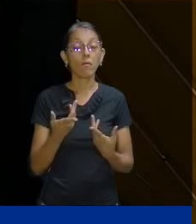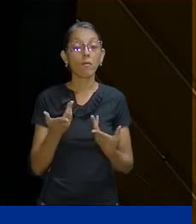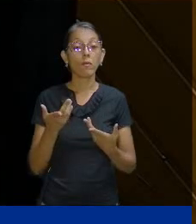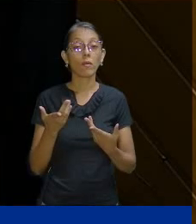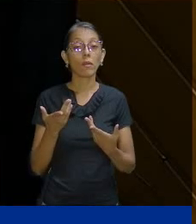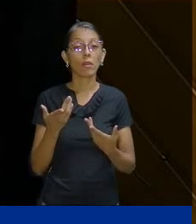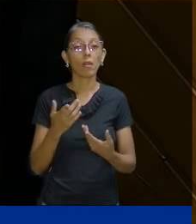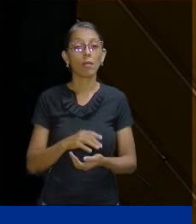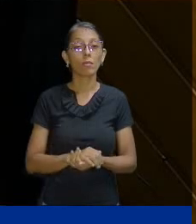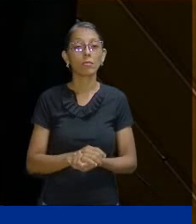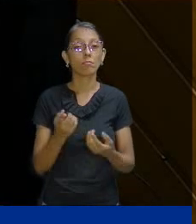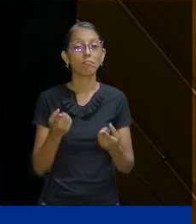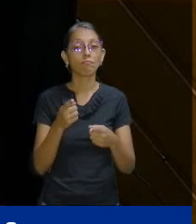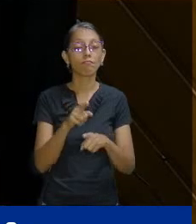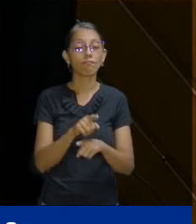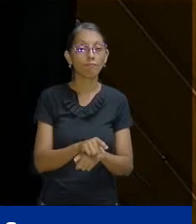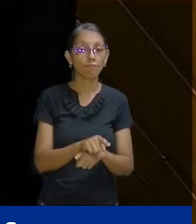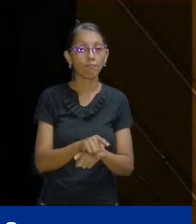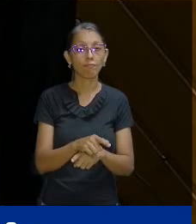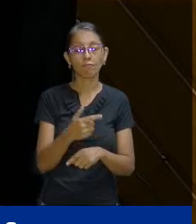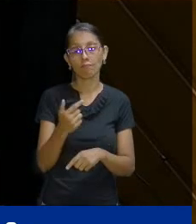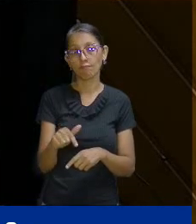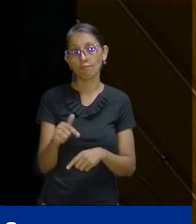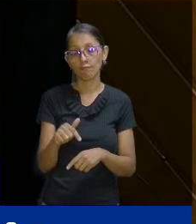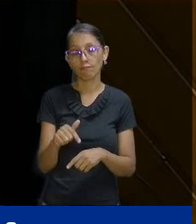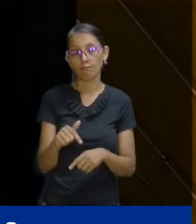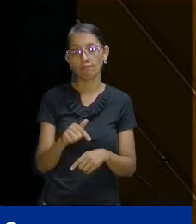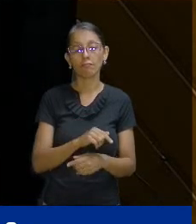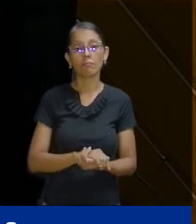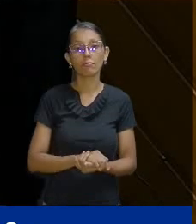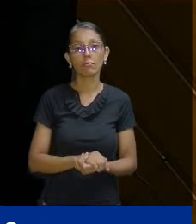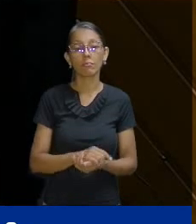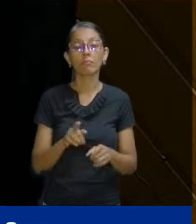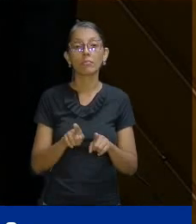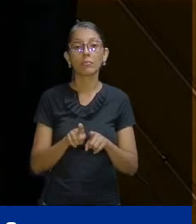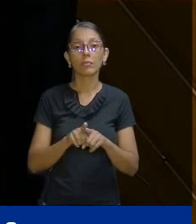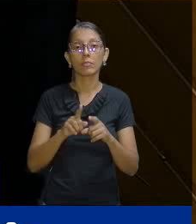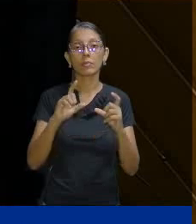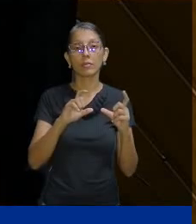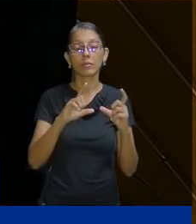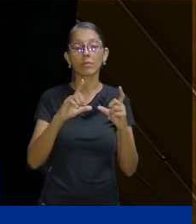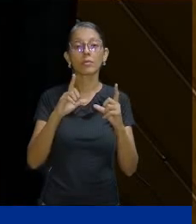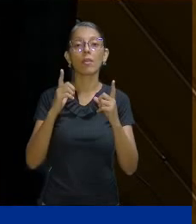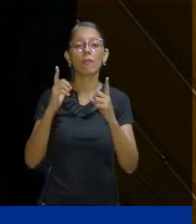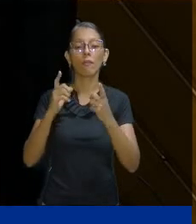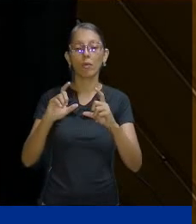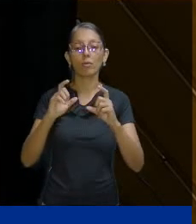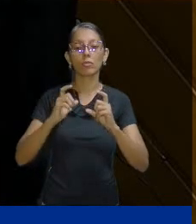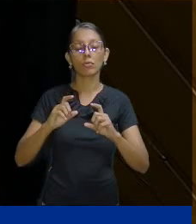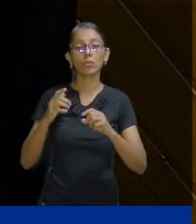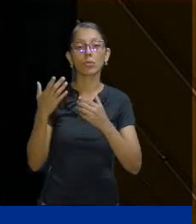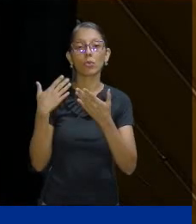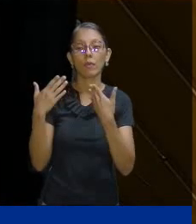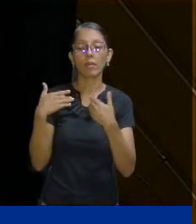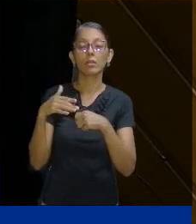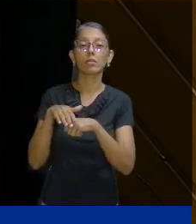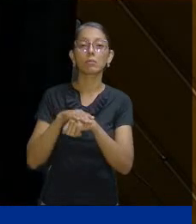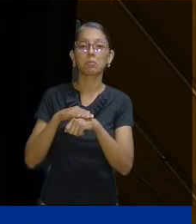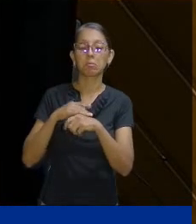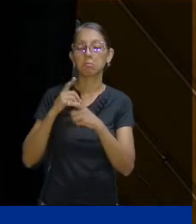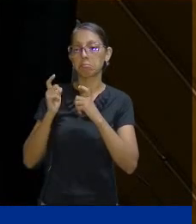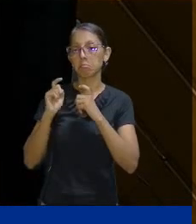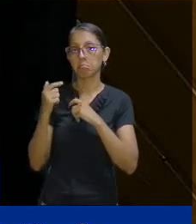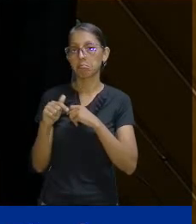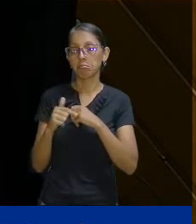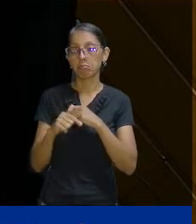ausência de contraditório e a seleção de trechos desconexos inviabilizam a formação de um juízo seguro. Assim, à luz do princípio